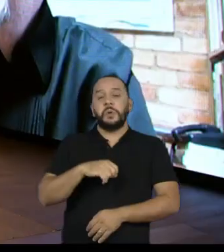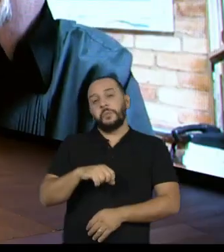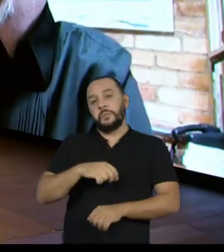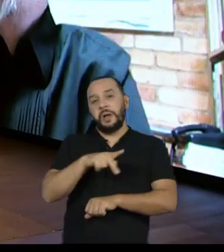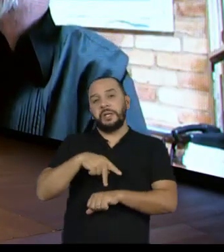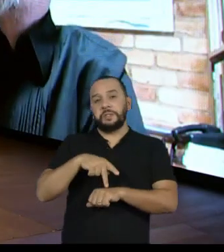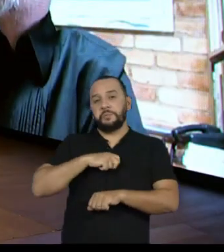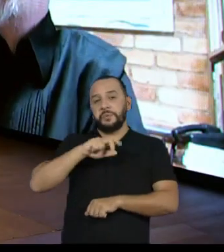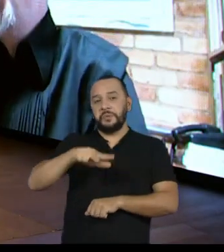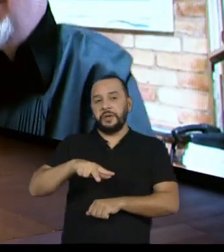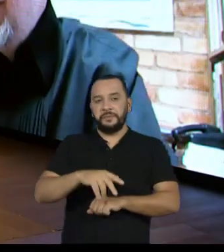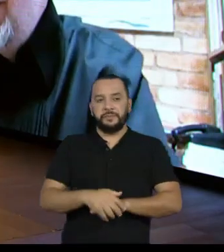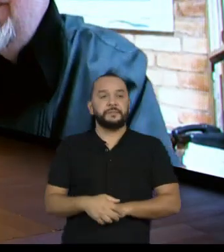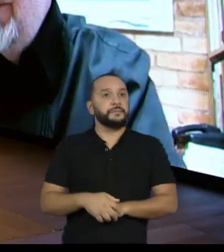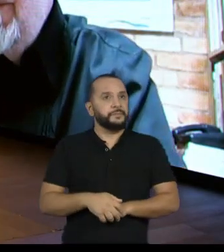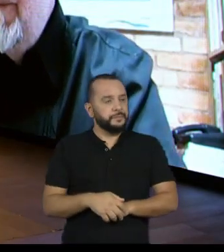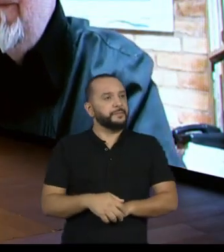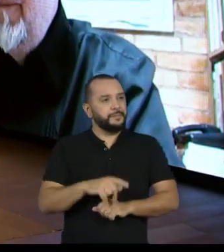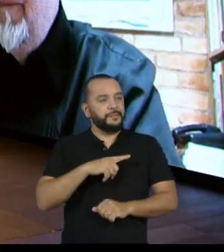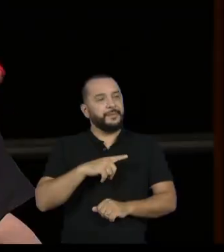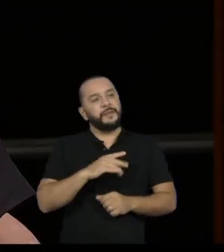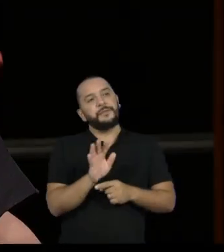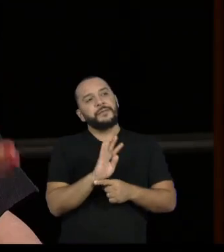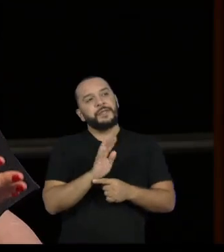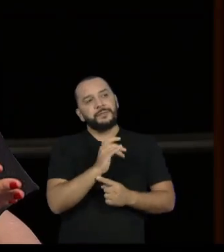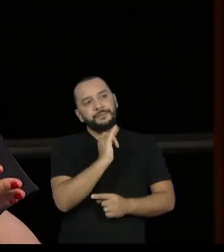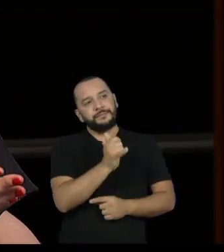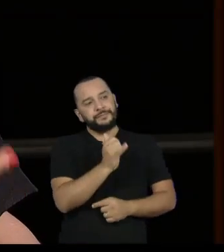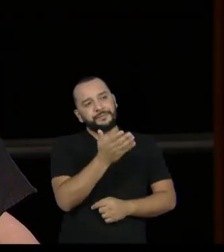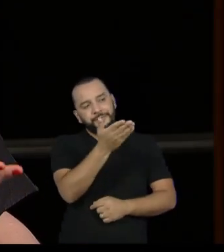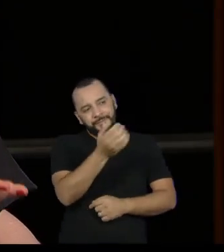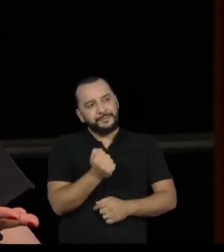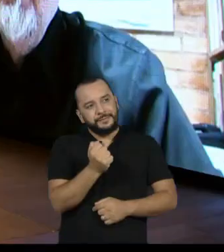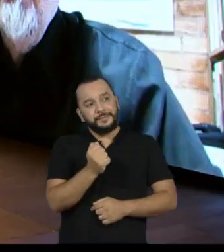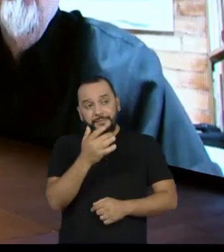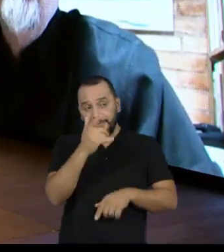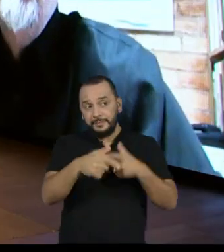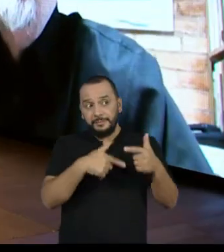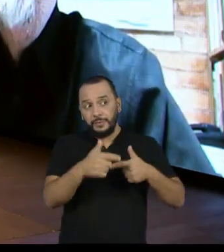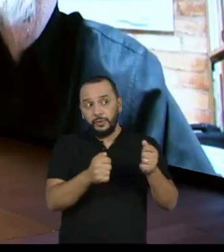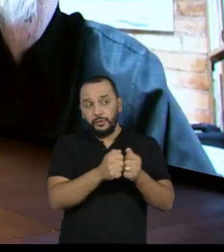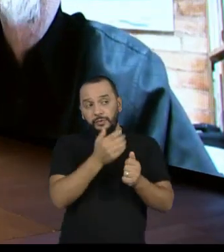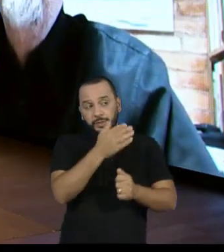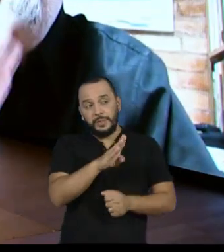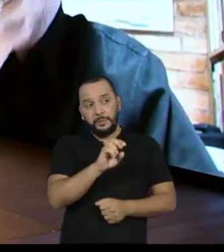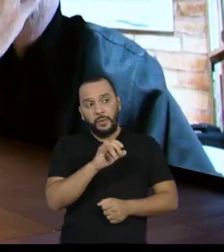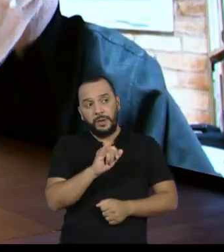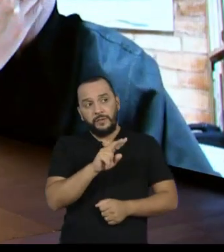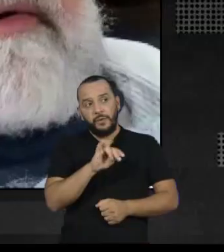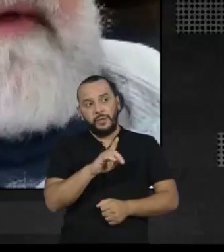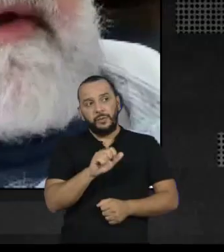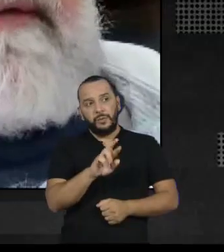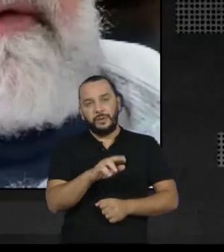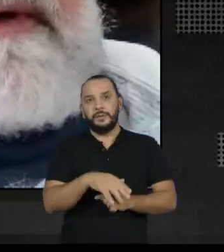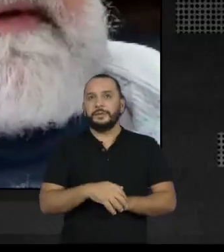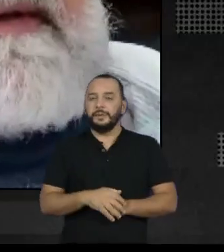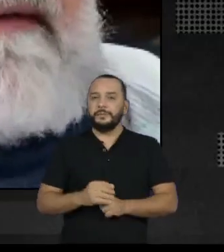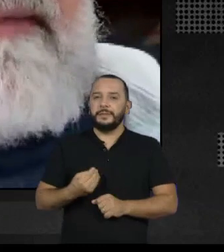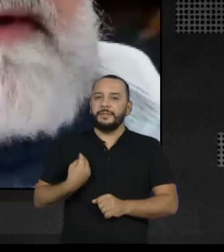toda dos portugueses, nunca tínhamos sido vistos nem pelo prefeito, né? de São Paulo, é lá de Mário